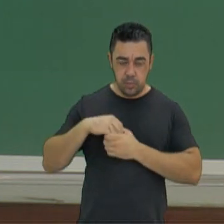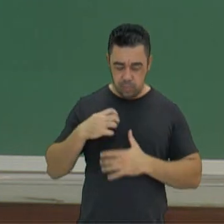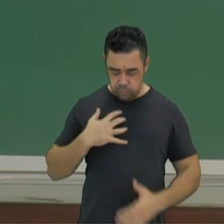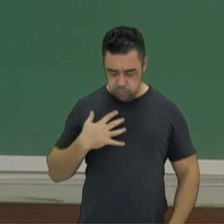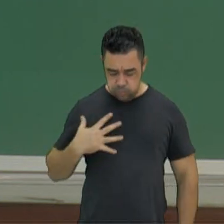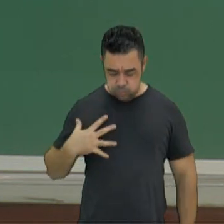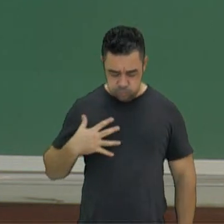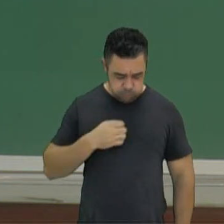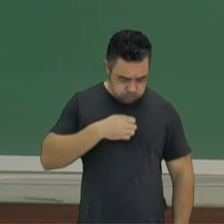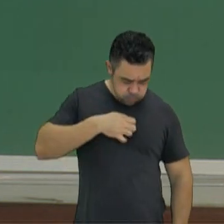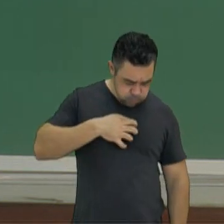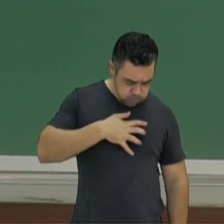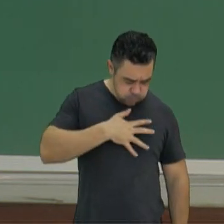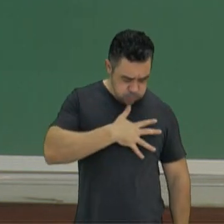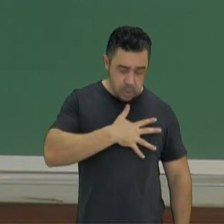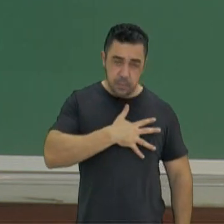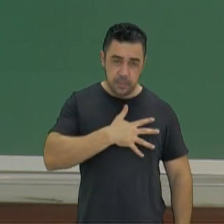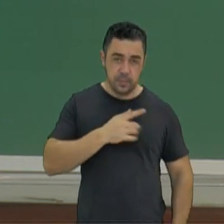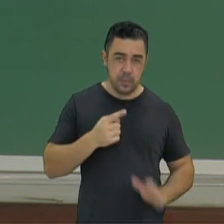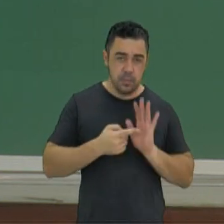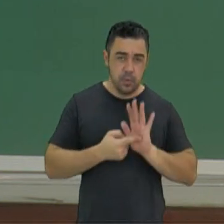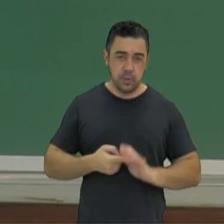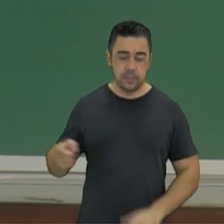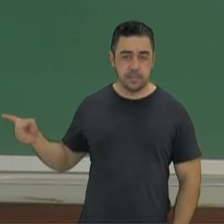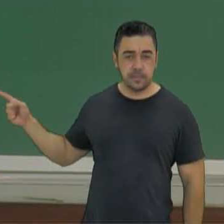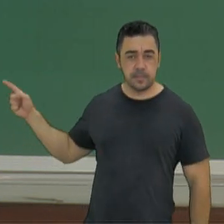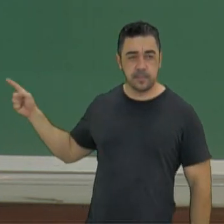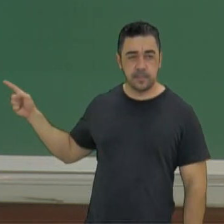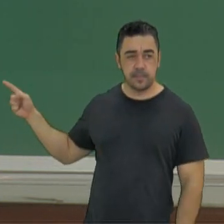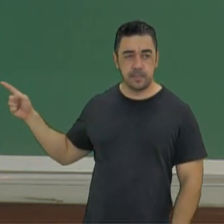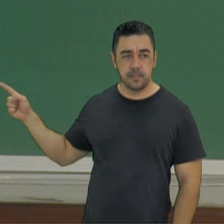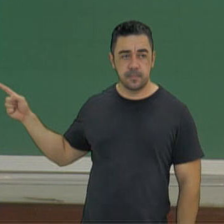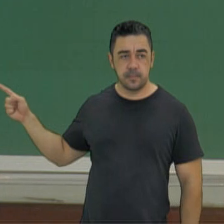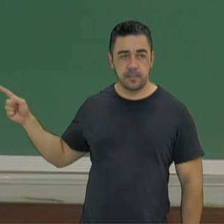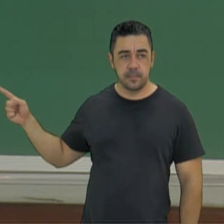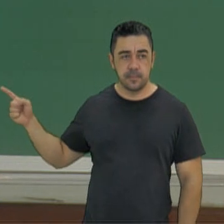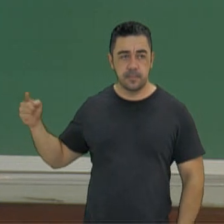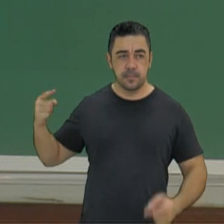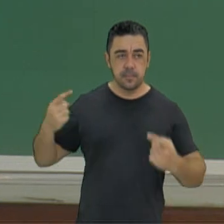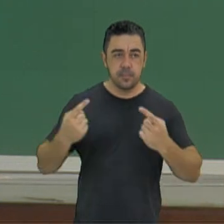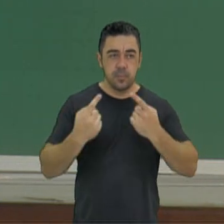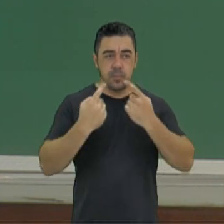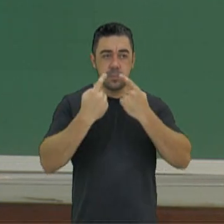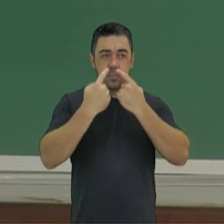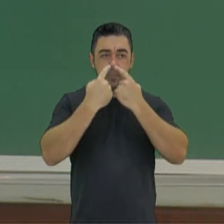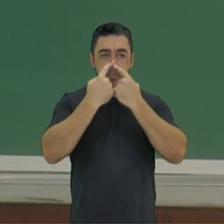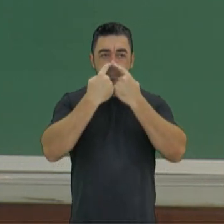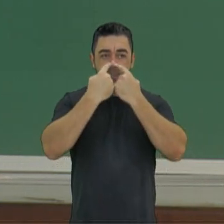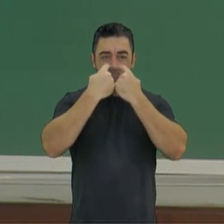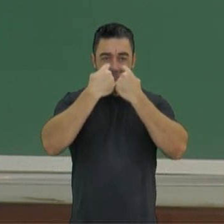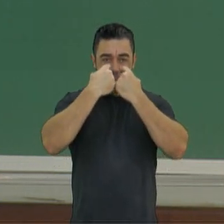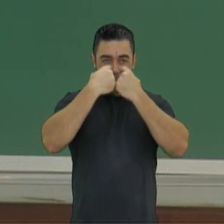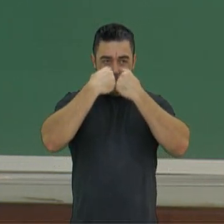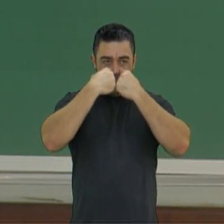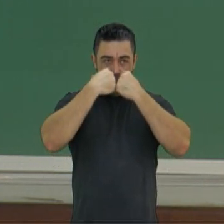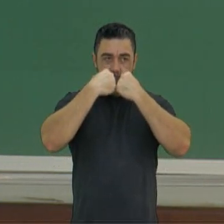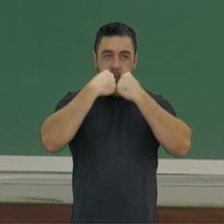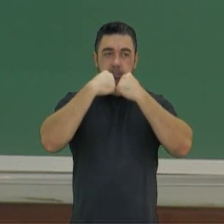pulmões. Então, o GIF vai demonstrando a entrada do ar nesse sistema.